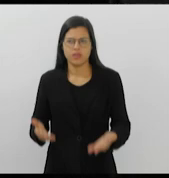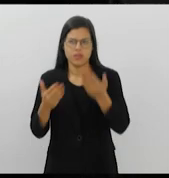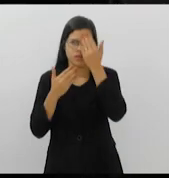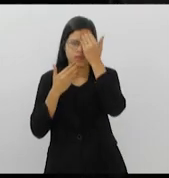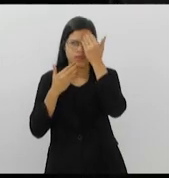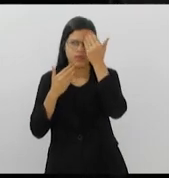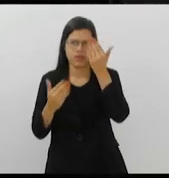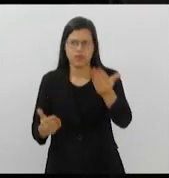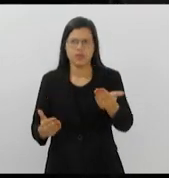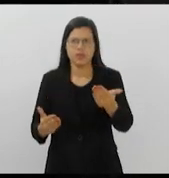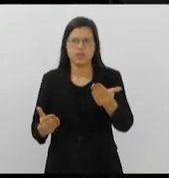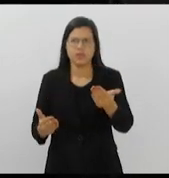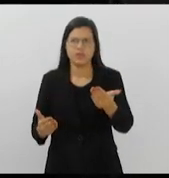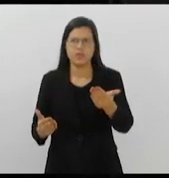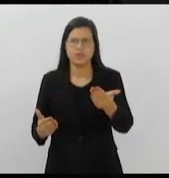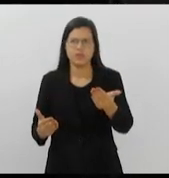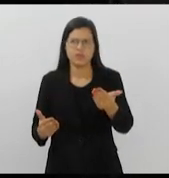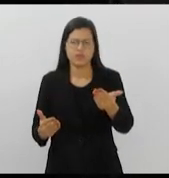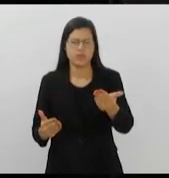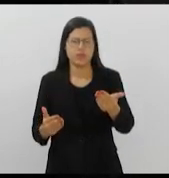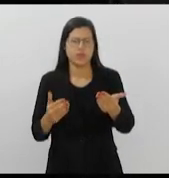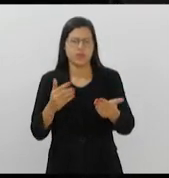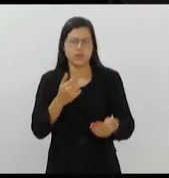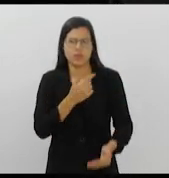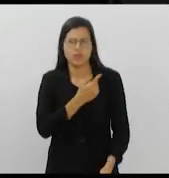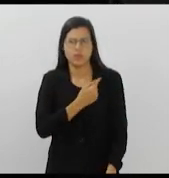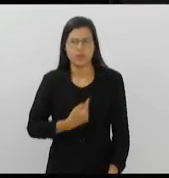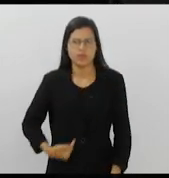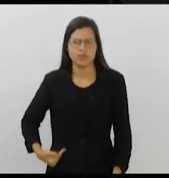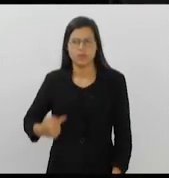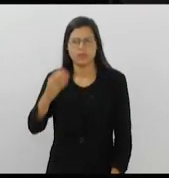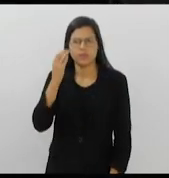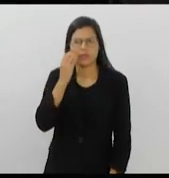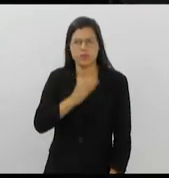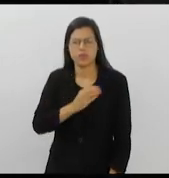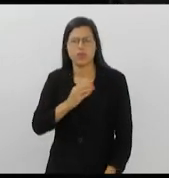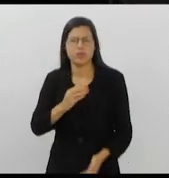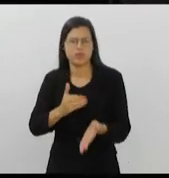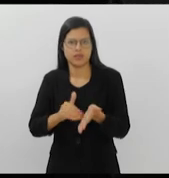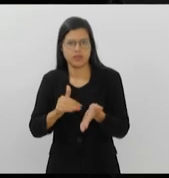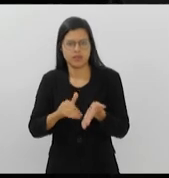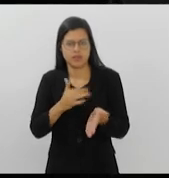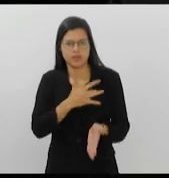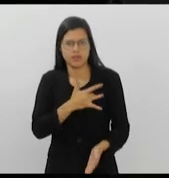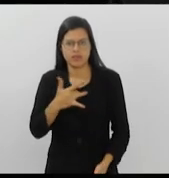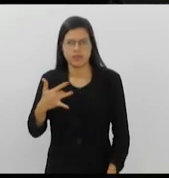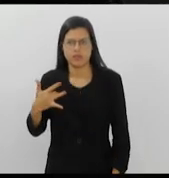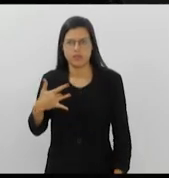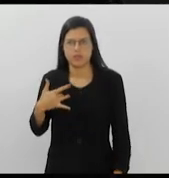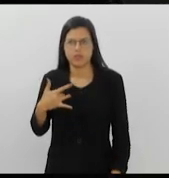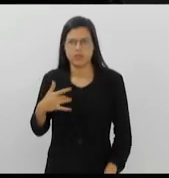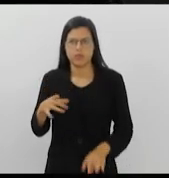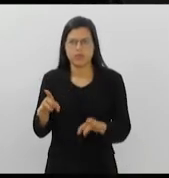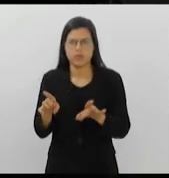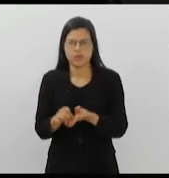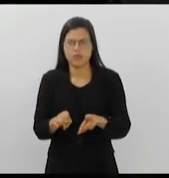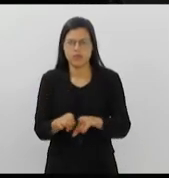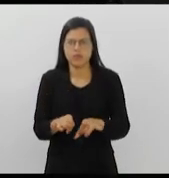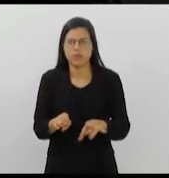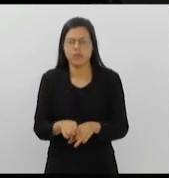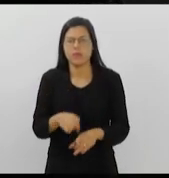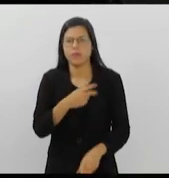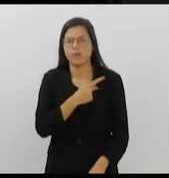agradecimento ao governador Cláudio Castro, à Secretaria de Estado de Saúde, à intercessão do presidente Rodrigo